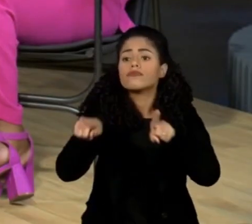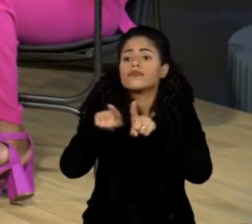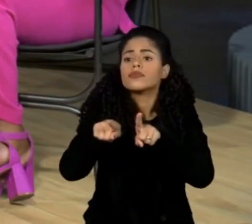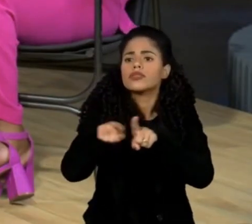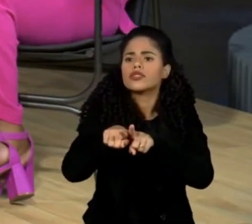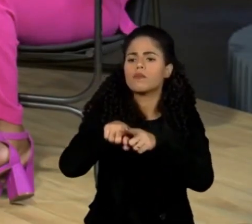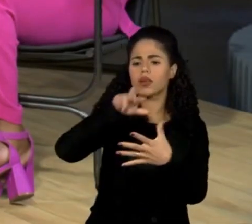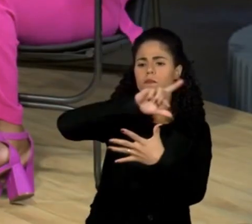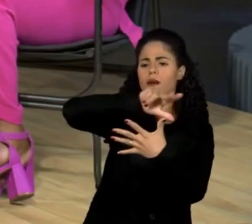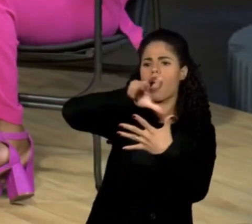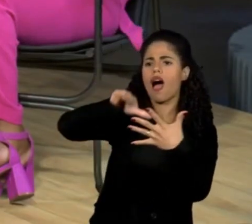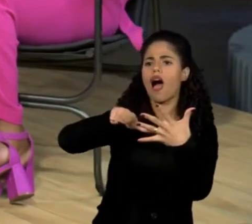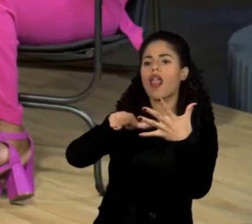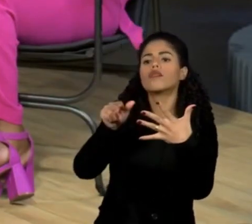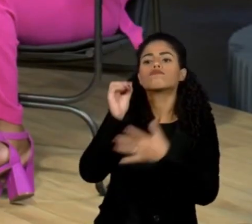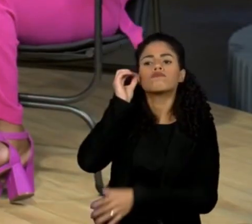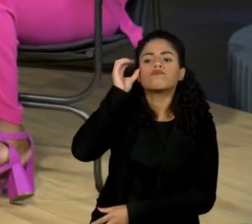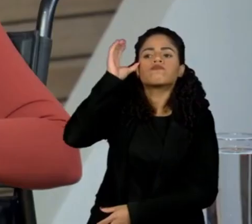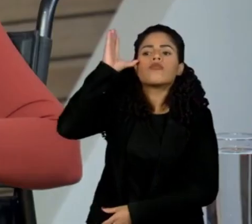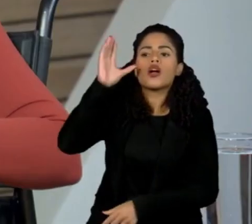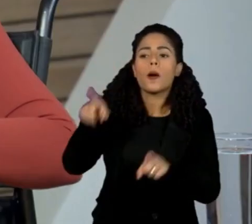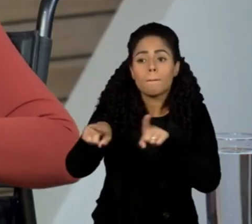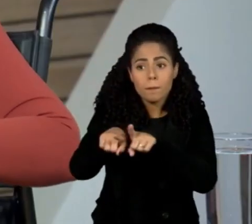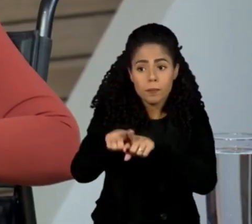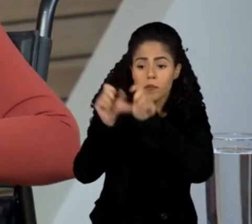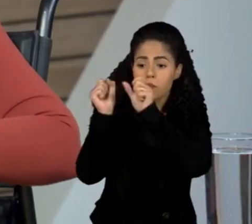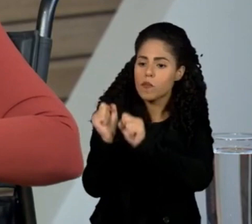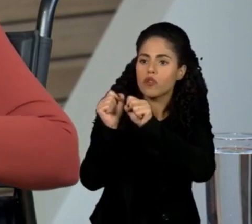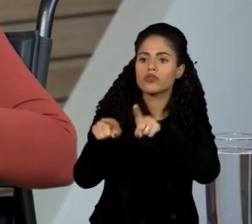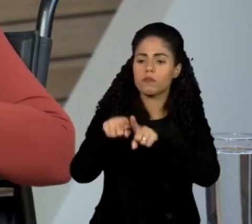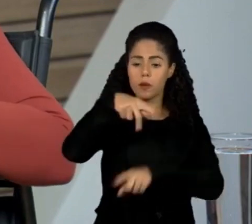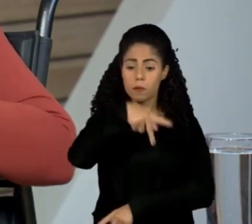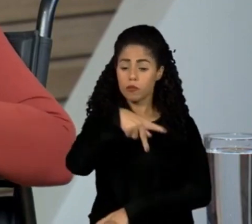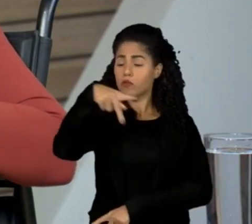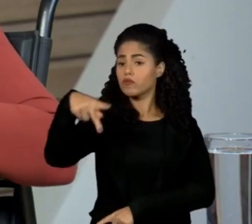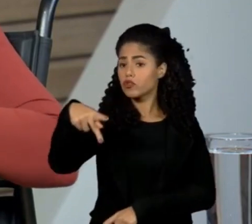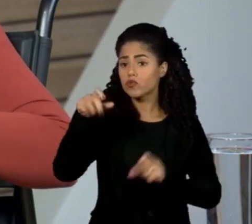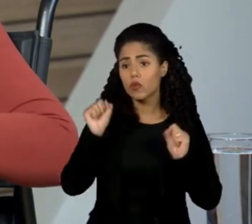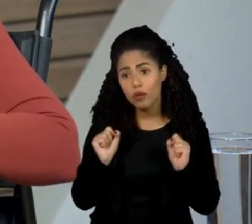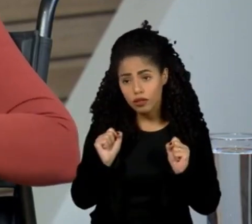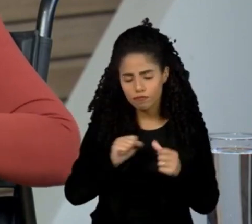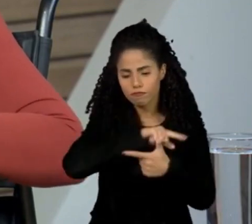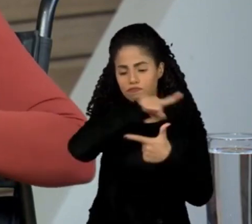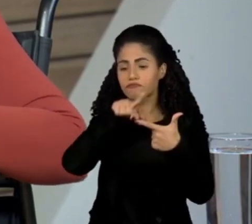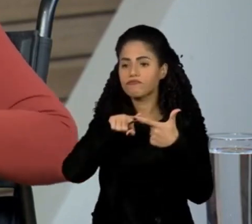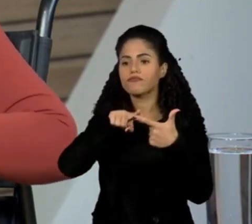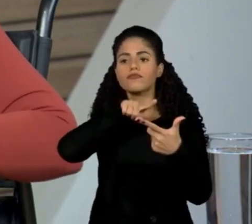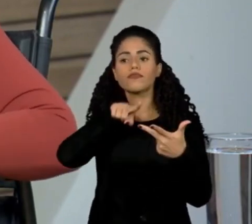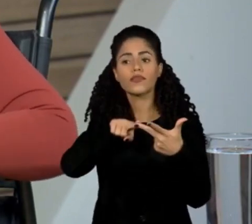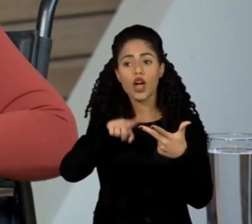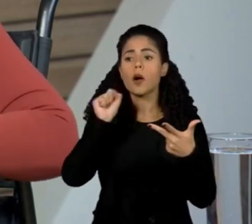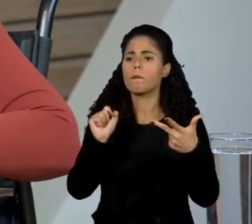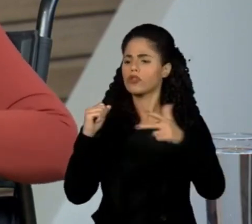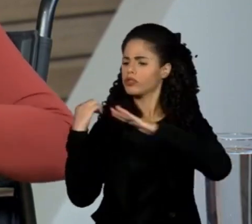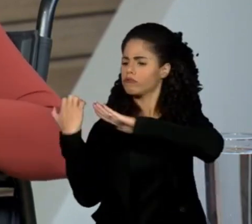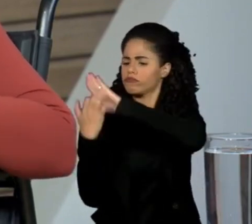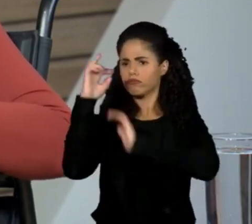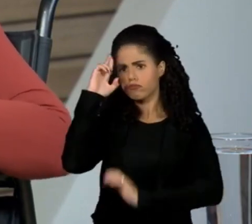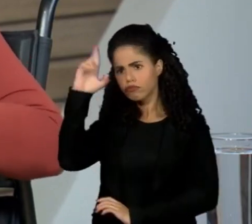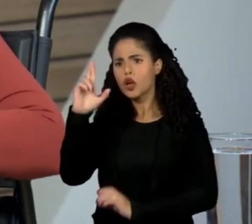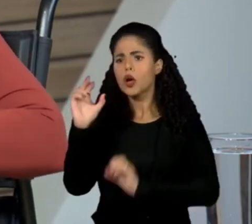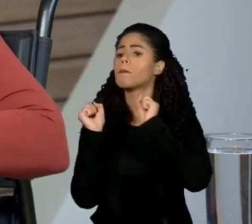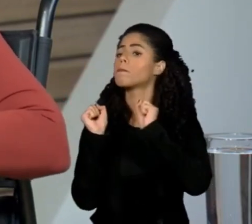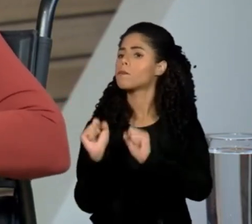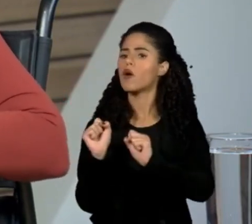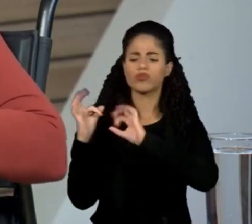nas demais áreas do conhecimento você pode ser professora você pode ser uma empresária você pode